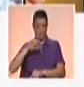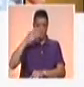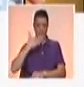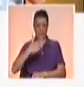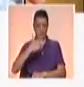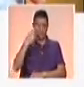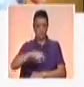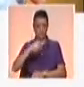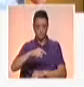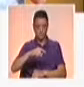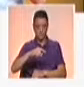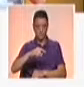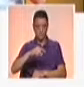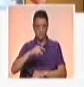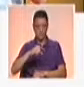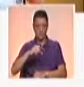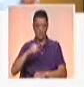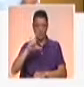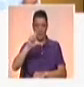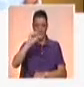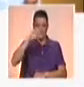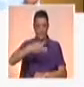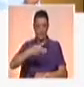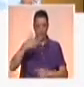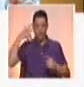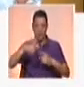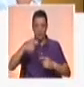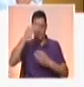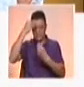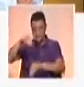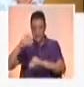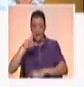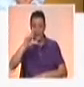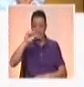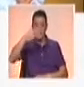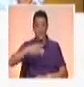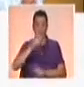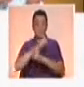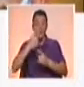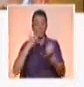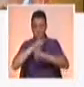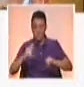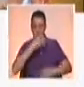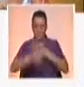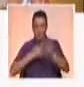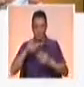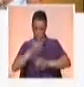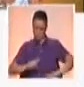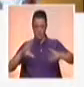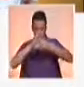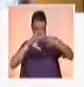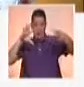tive foi cortar a língua gestual, não ensinar a língua gestual ao miúdo, nem pensar, porque senão ele nunca vai falar, o que é contraditório. Não